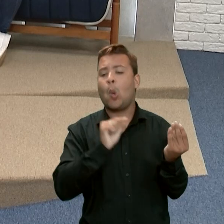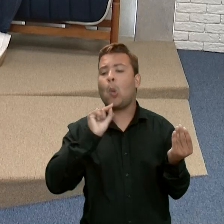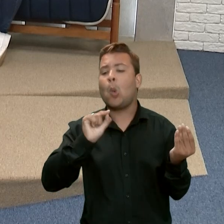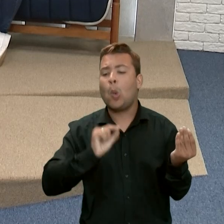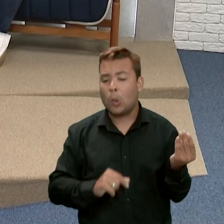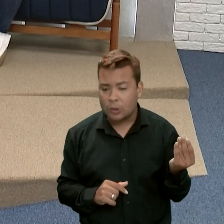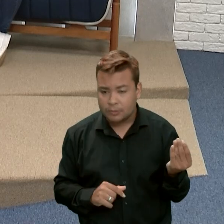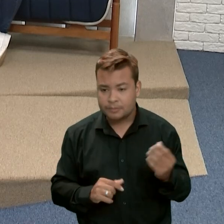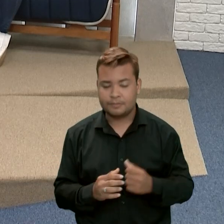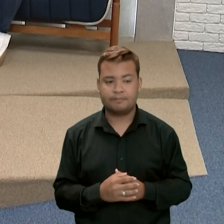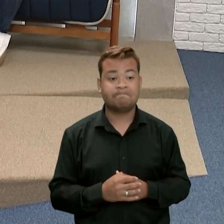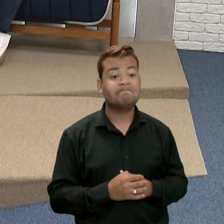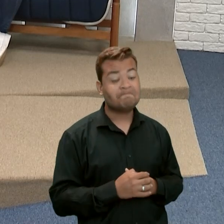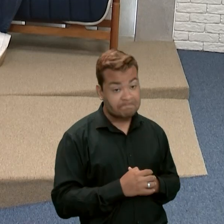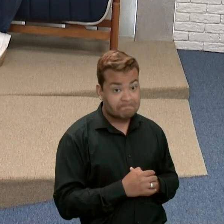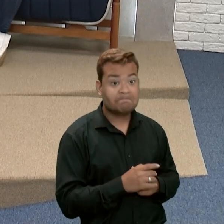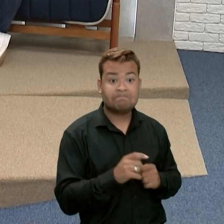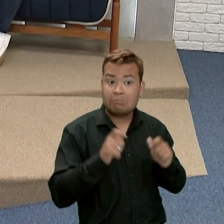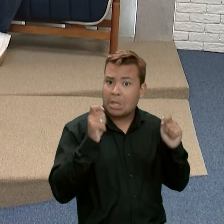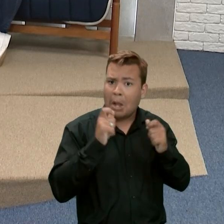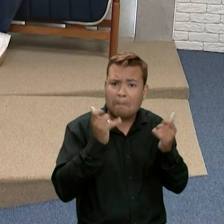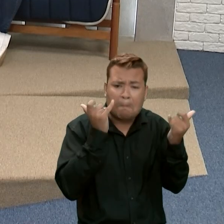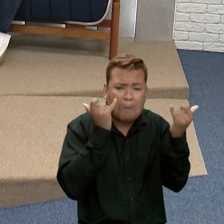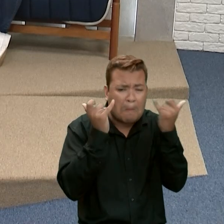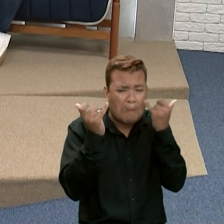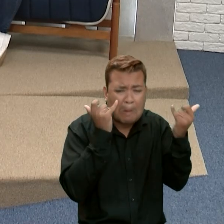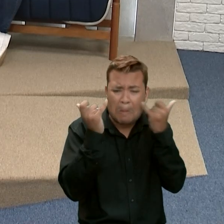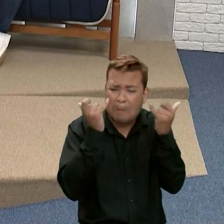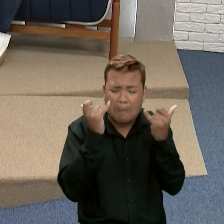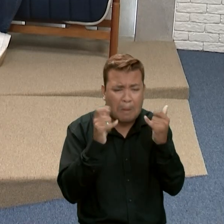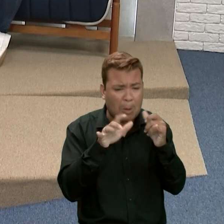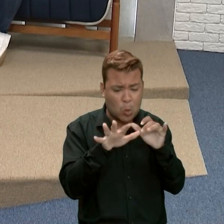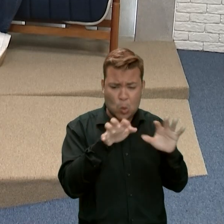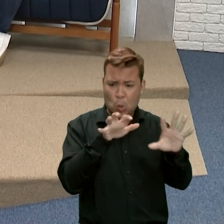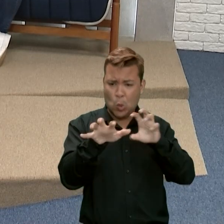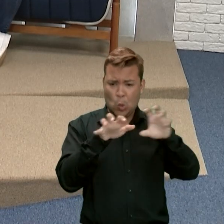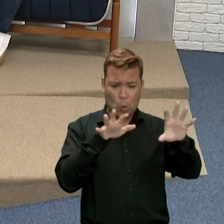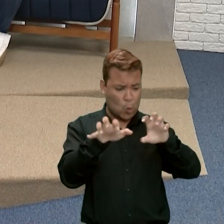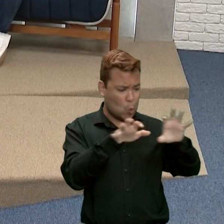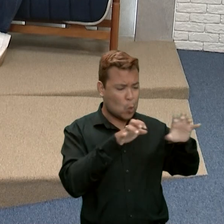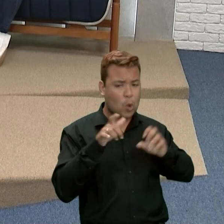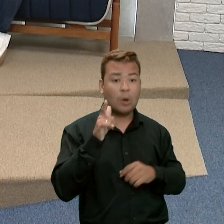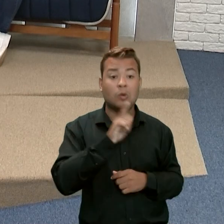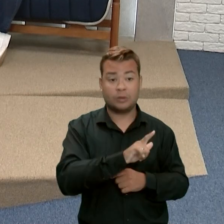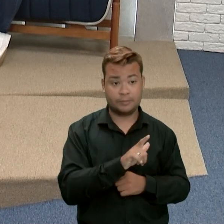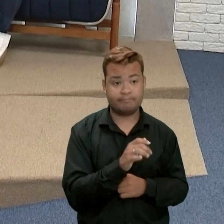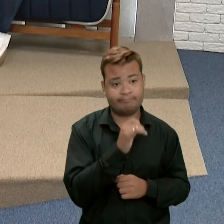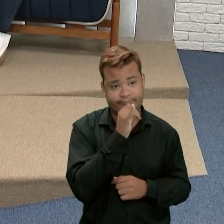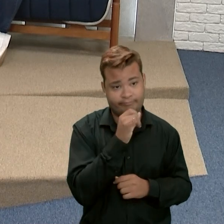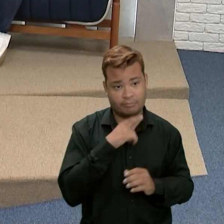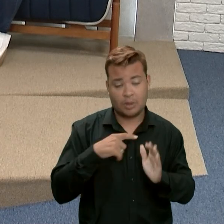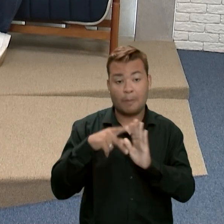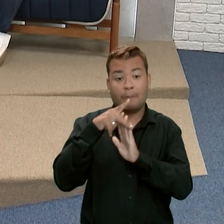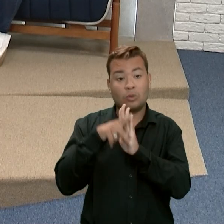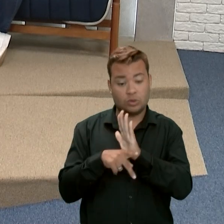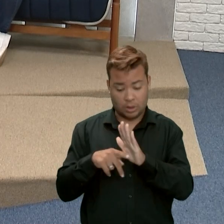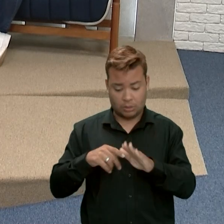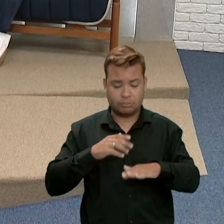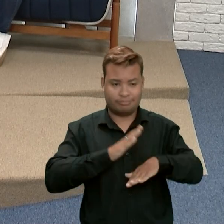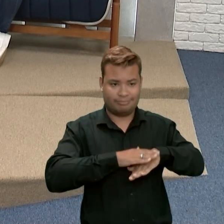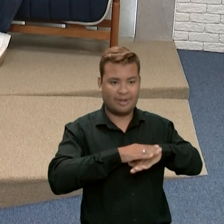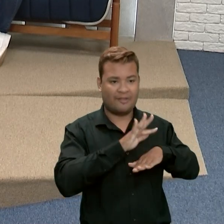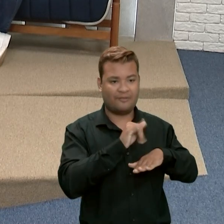consegue extrair muitas informações, né? Até através de um projeto agora financiado pela FAPEG, a